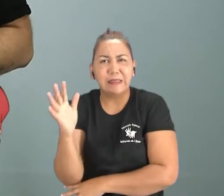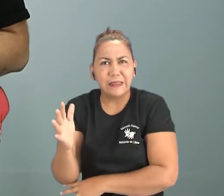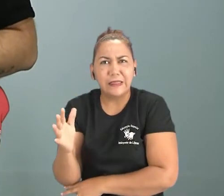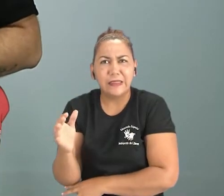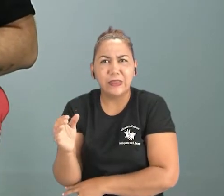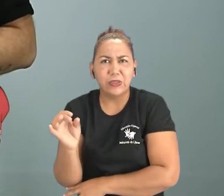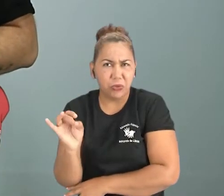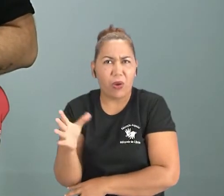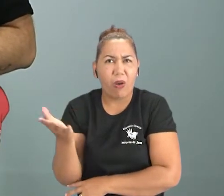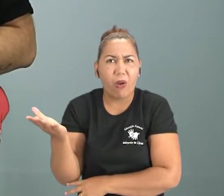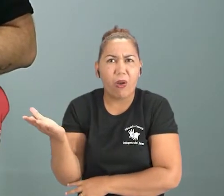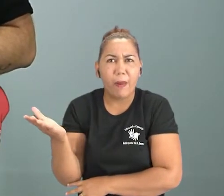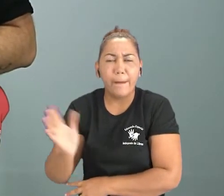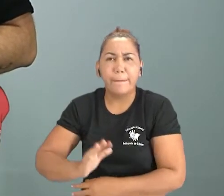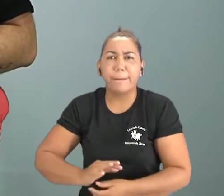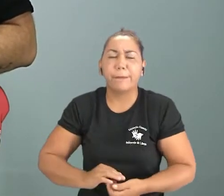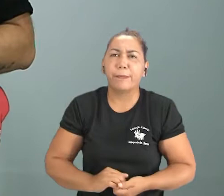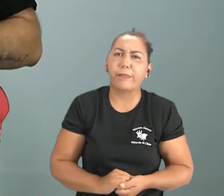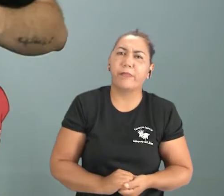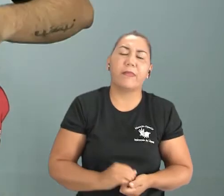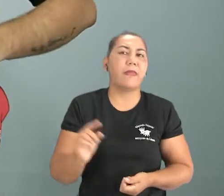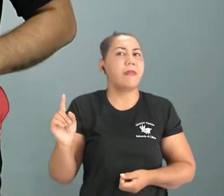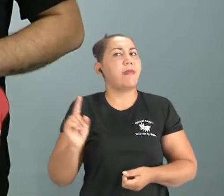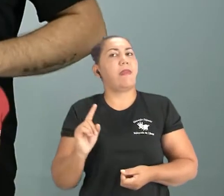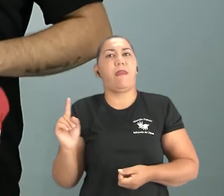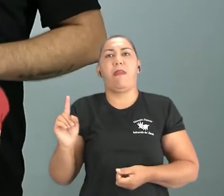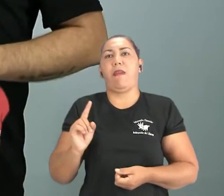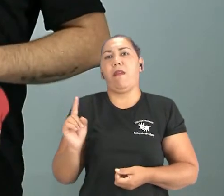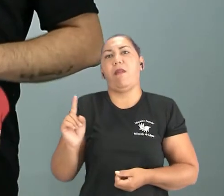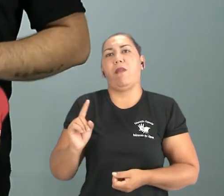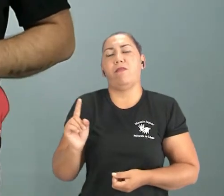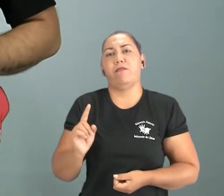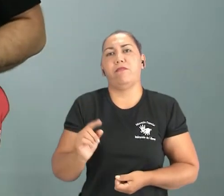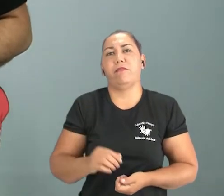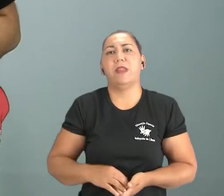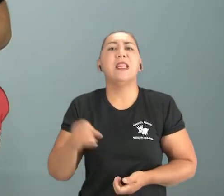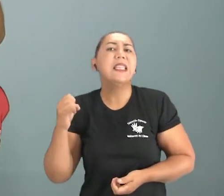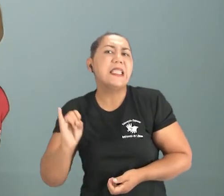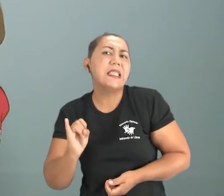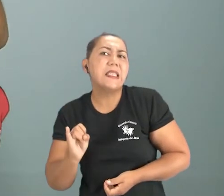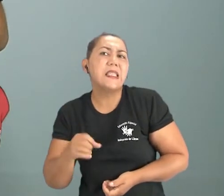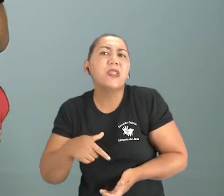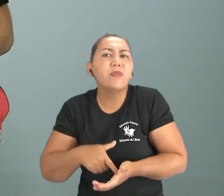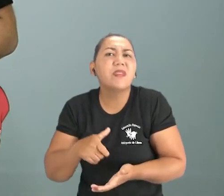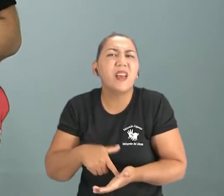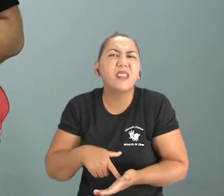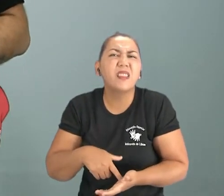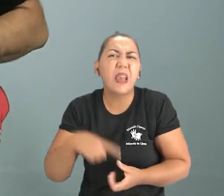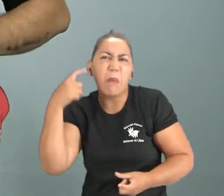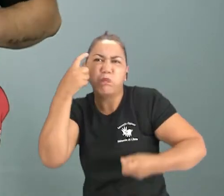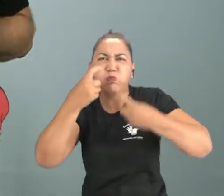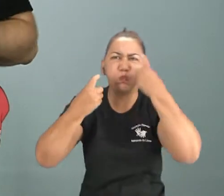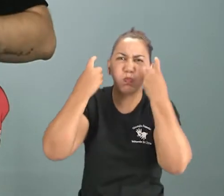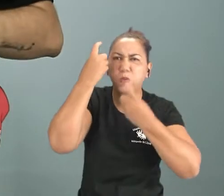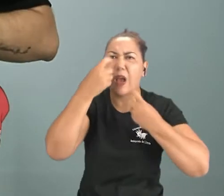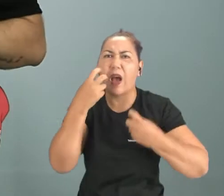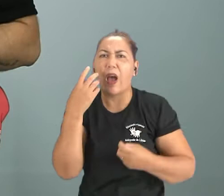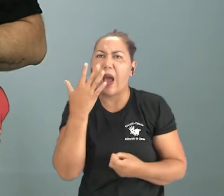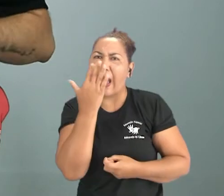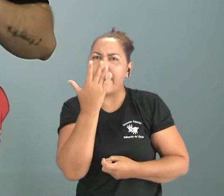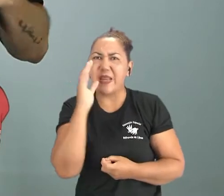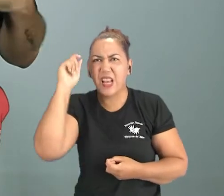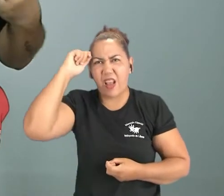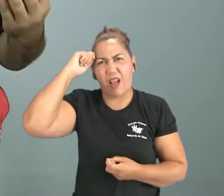tem que fazer isso não isso é lá que o saci ele se preocupa com a cor dele ele está preocupado